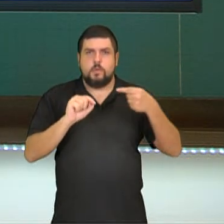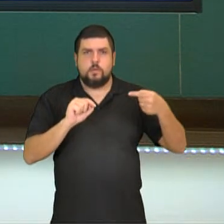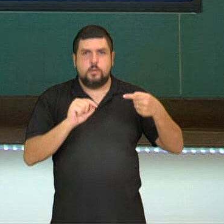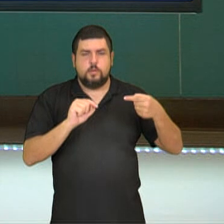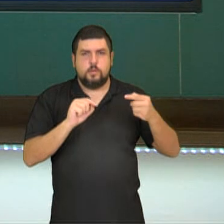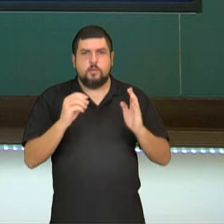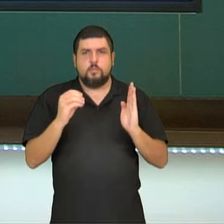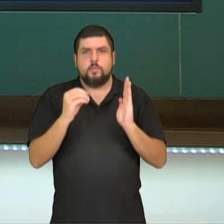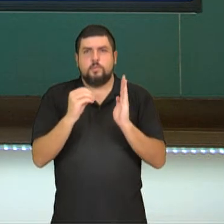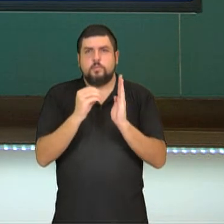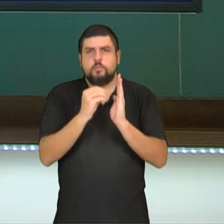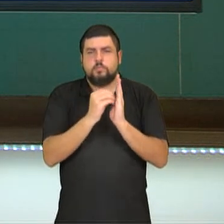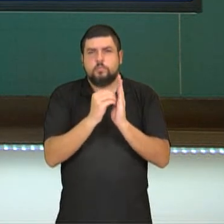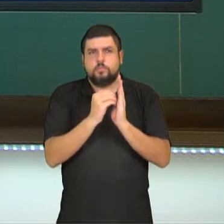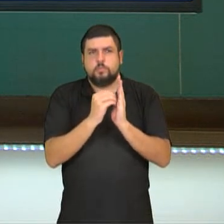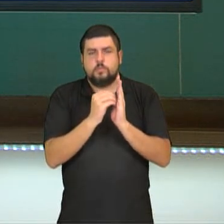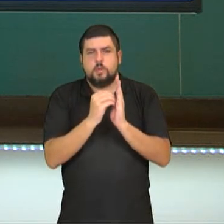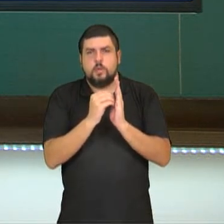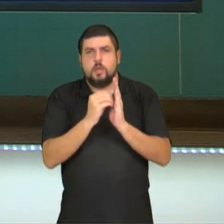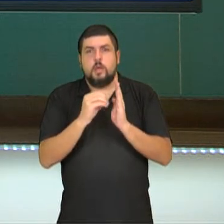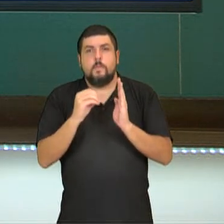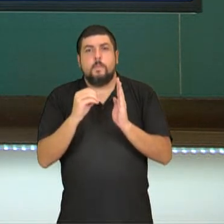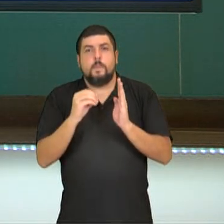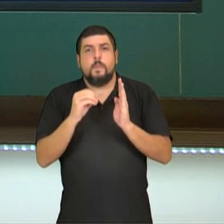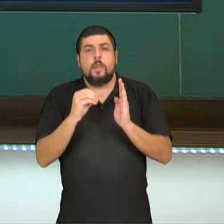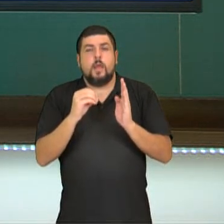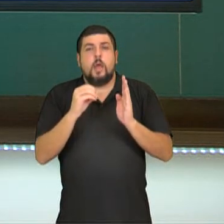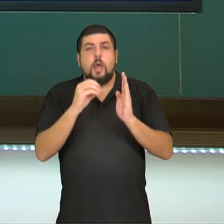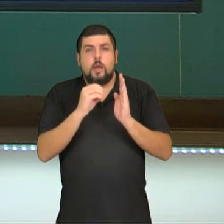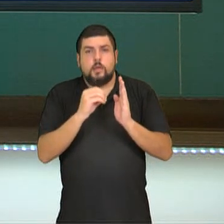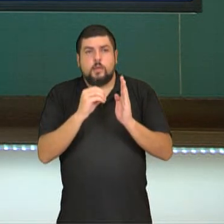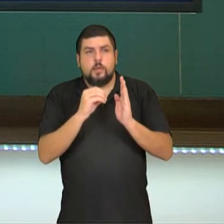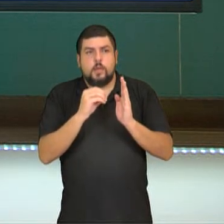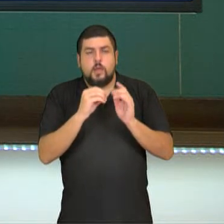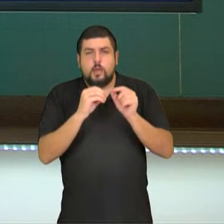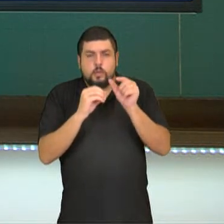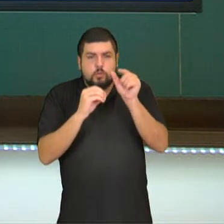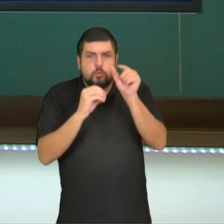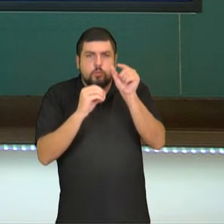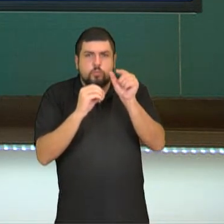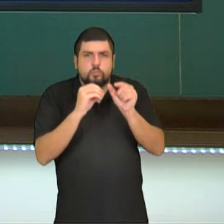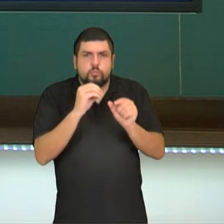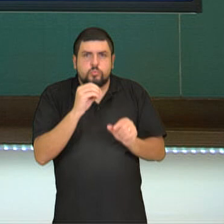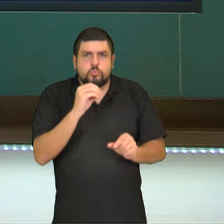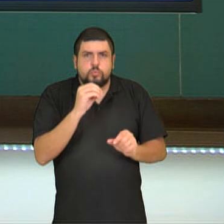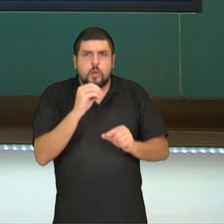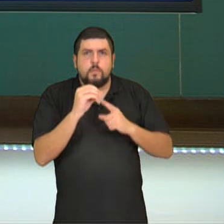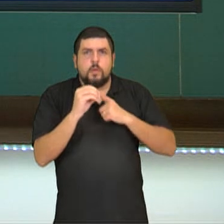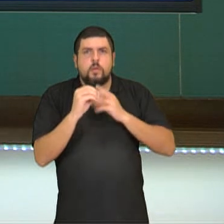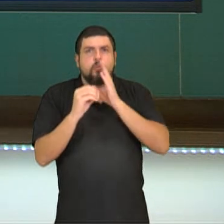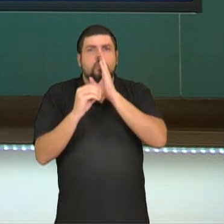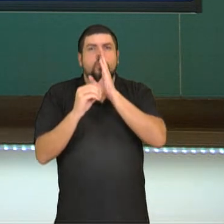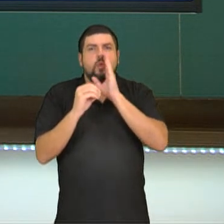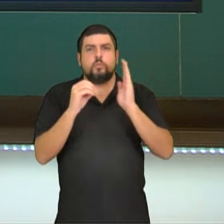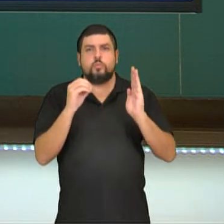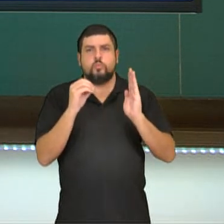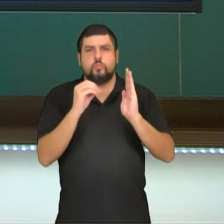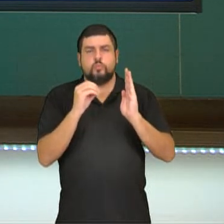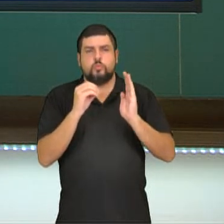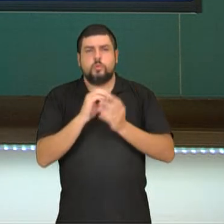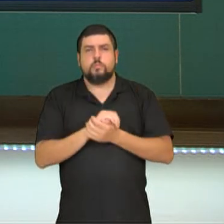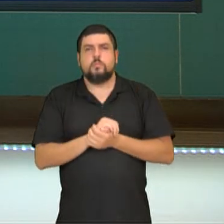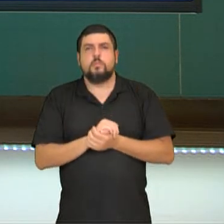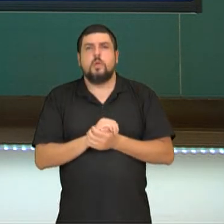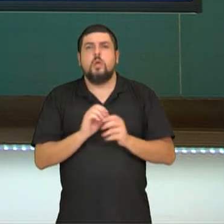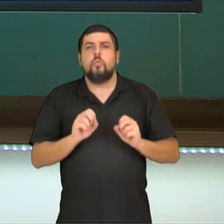na verdade, pela ação do indutor. Enquanto o indutor estiver aqui, está neutralizada essa parte aqui. Aí acontece o quê? Não tem mais fluxo de